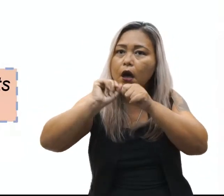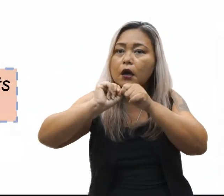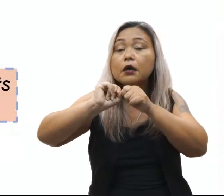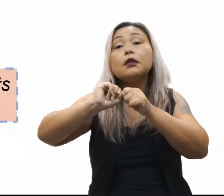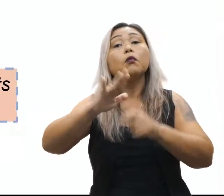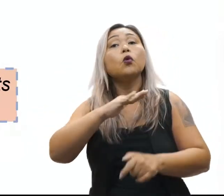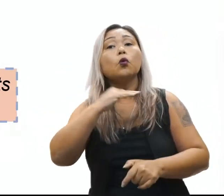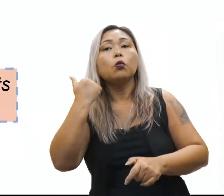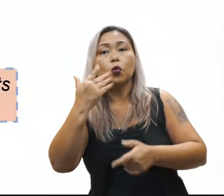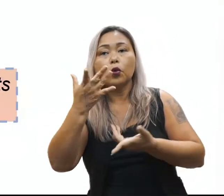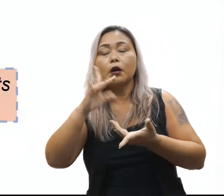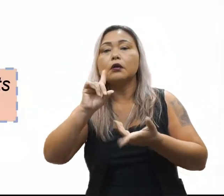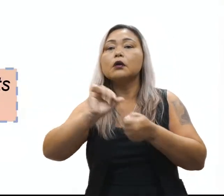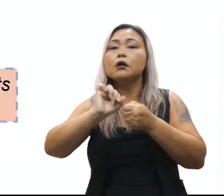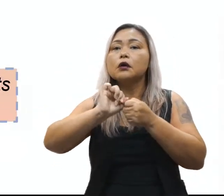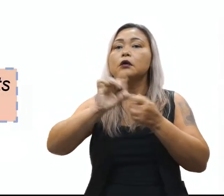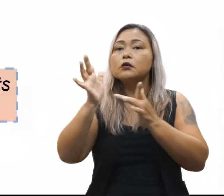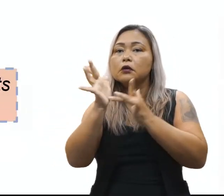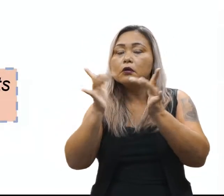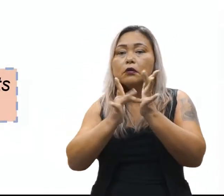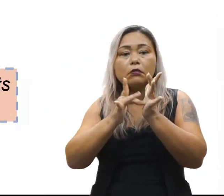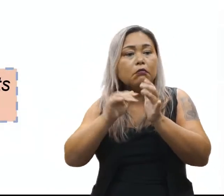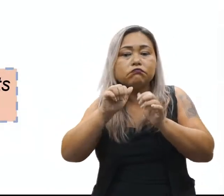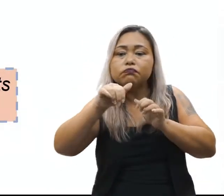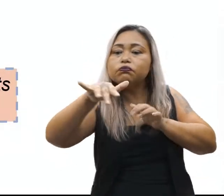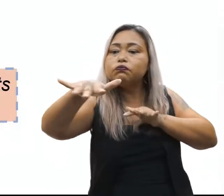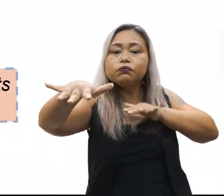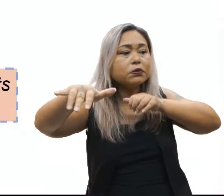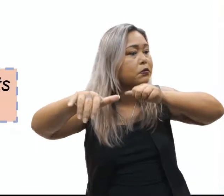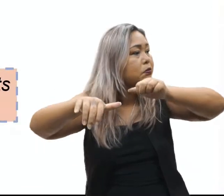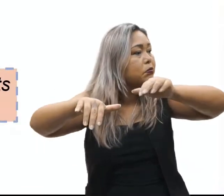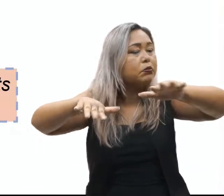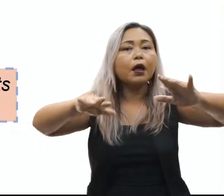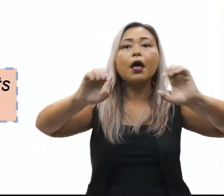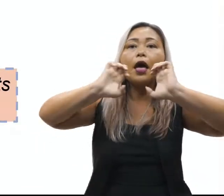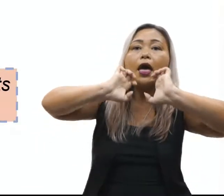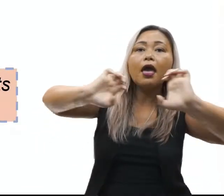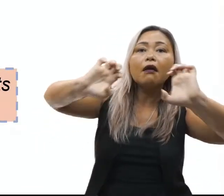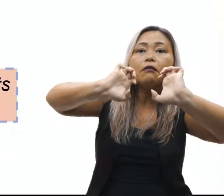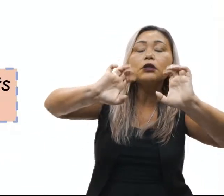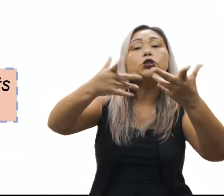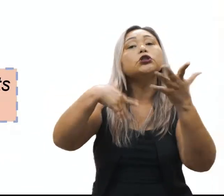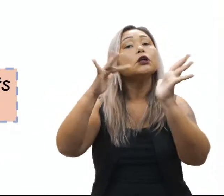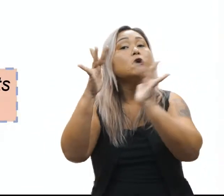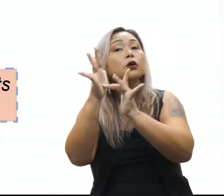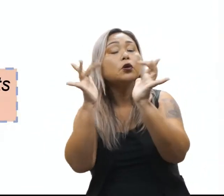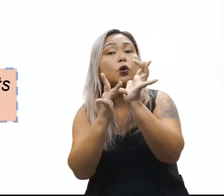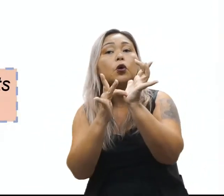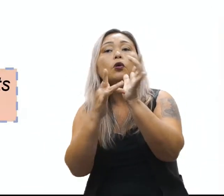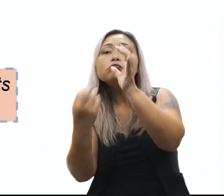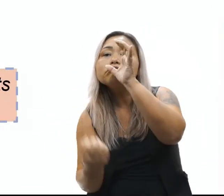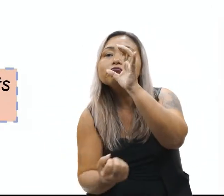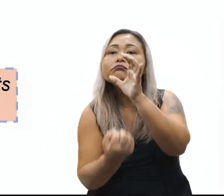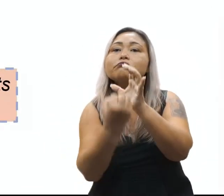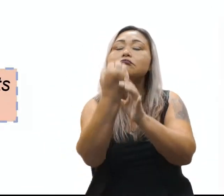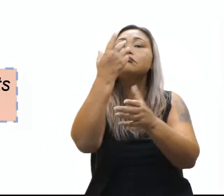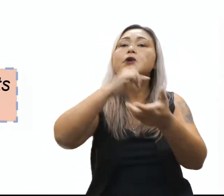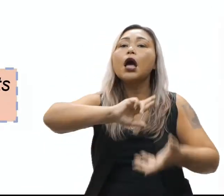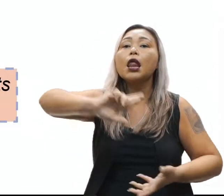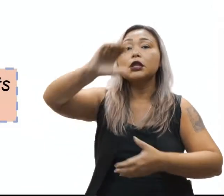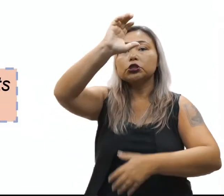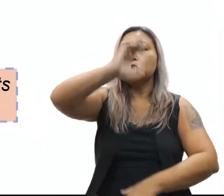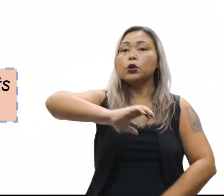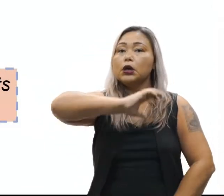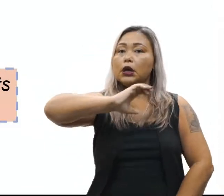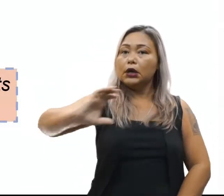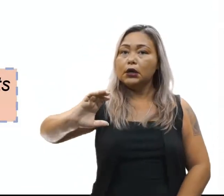morte, eles se espalharam pelo mundo levando o evangelho de Jesus. E aí construiu-se então a religião cristã,